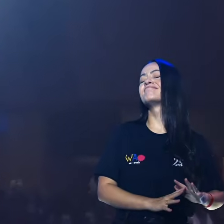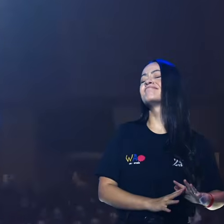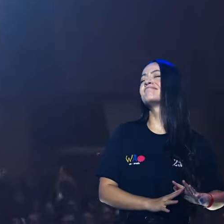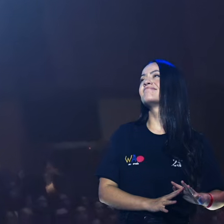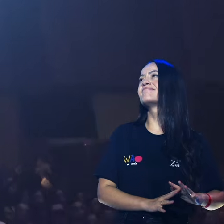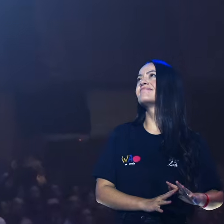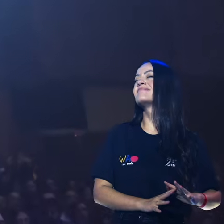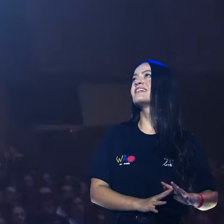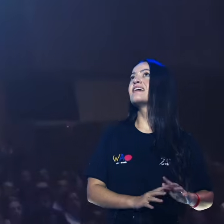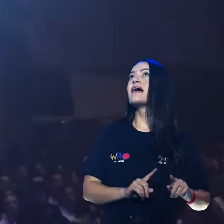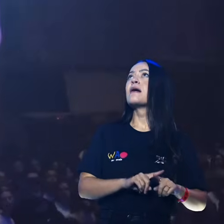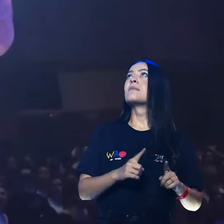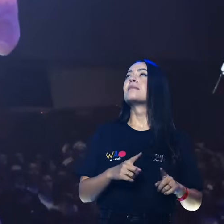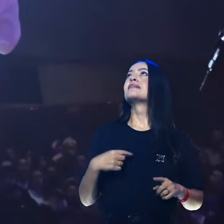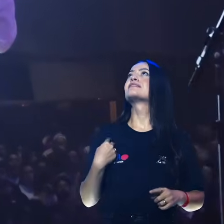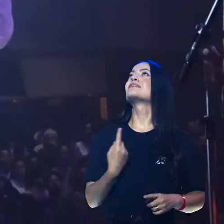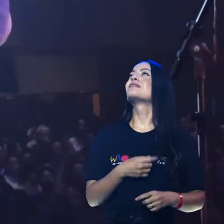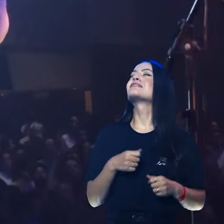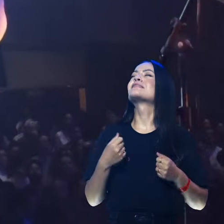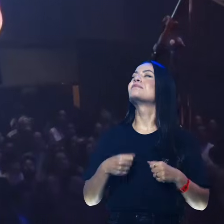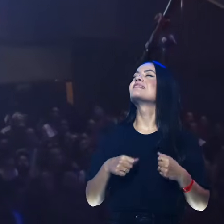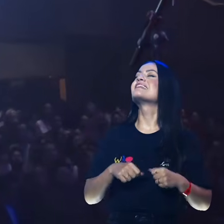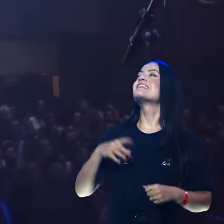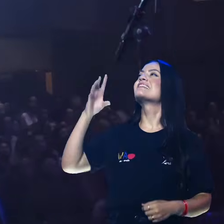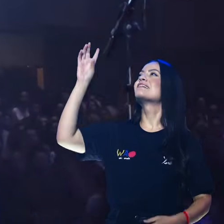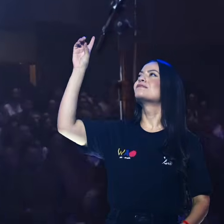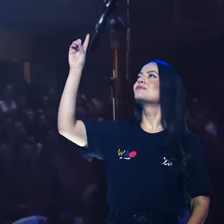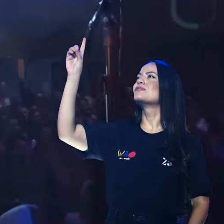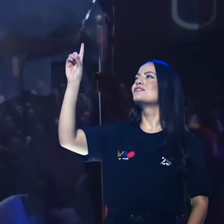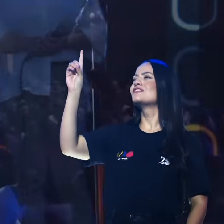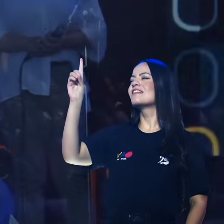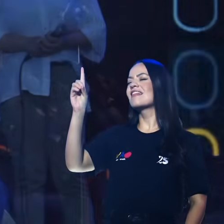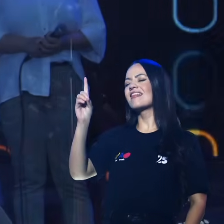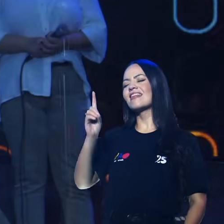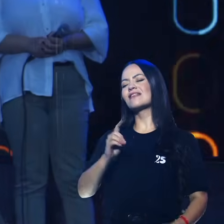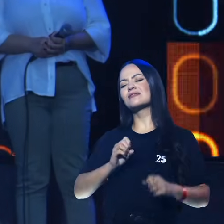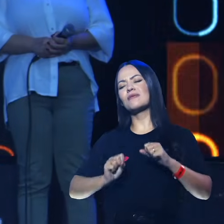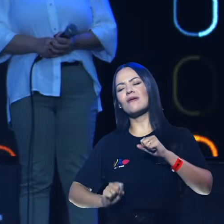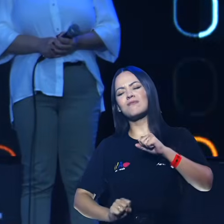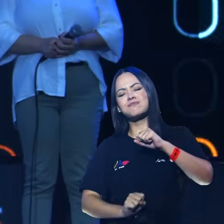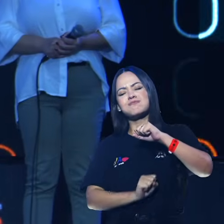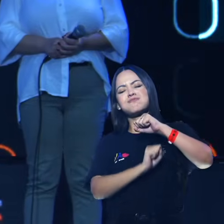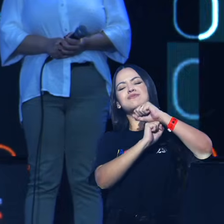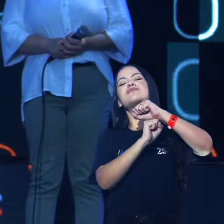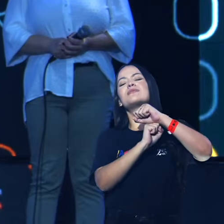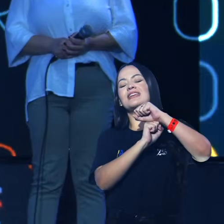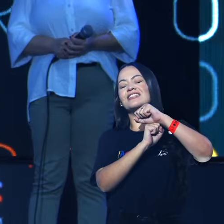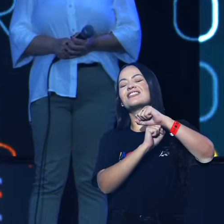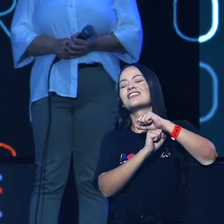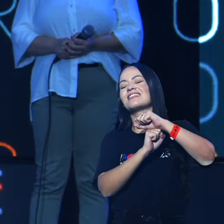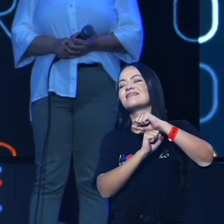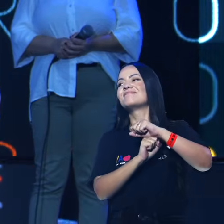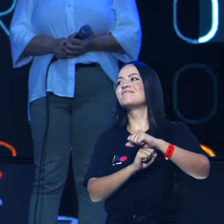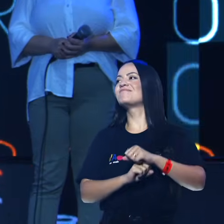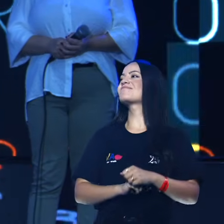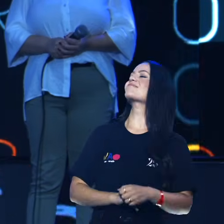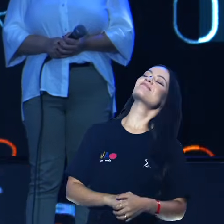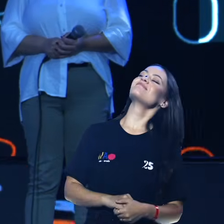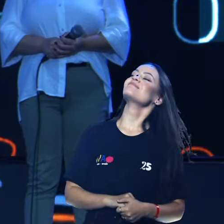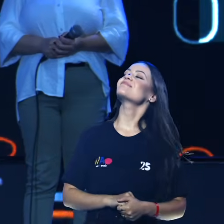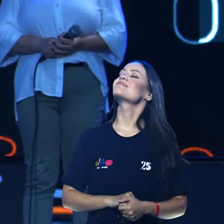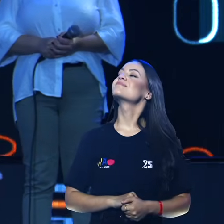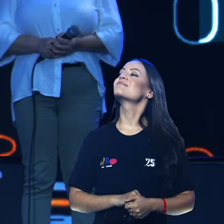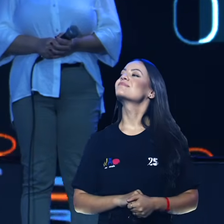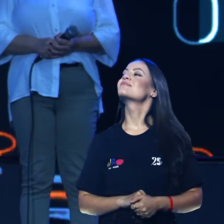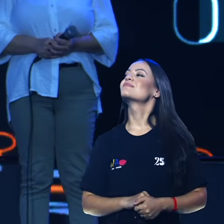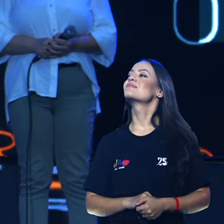Quantas vezes eu senti assim, que eu estava correndo atrás de bolha de sabão, sabe? A gente chega e, era só isso. É